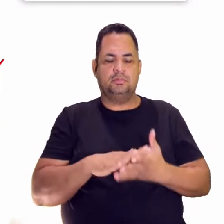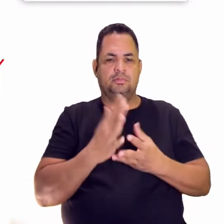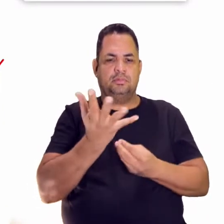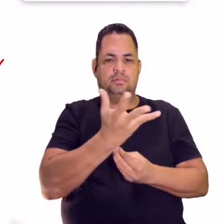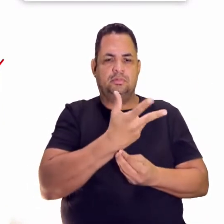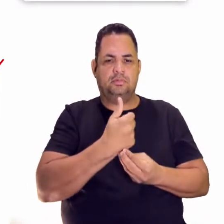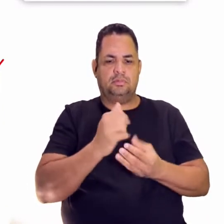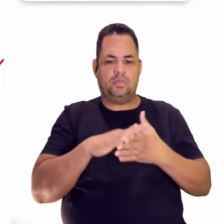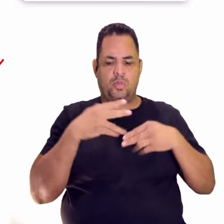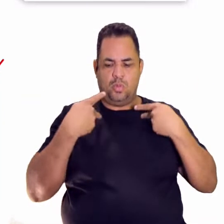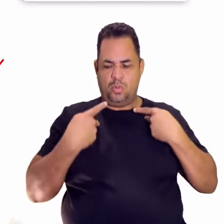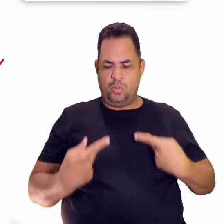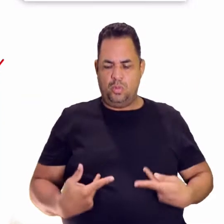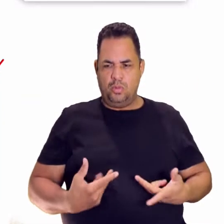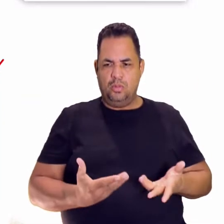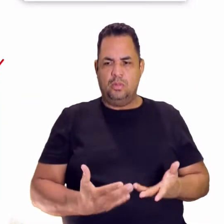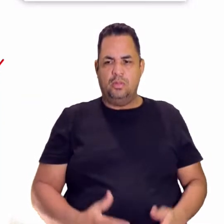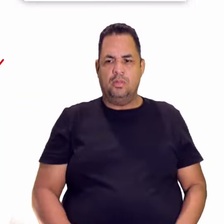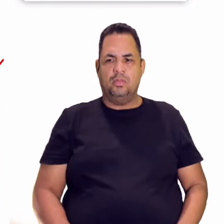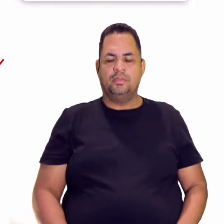do seu corpo, da sua vida,